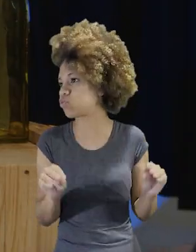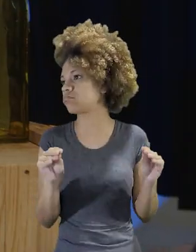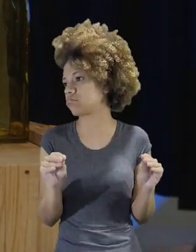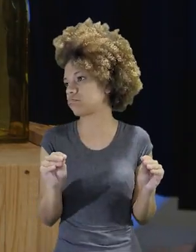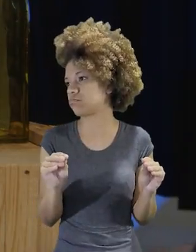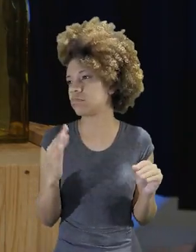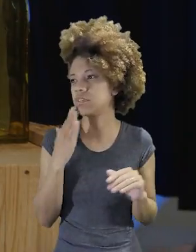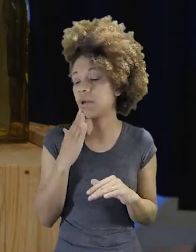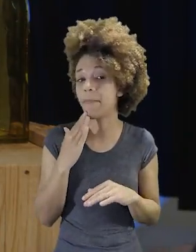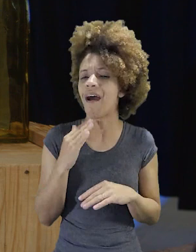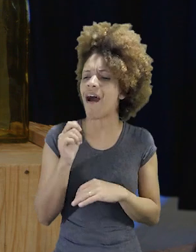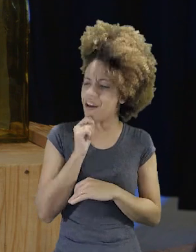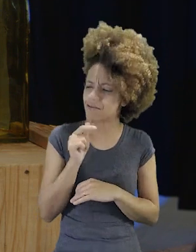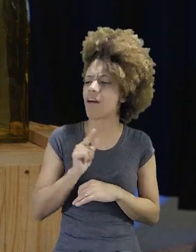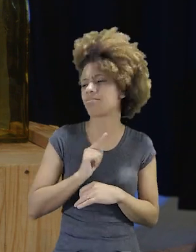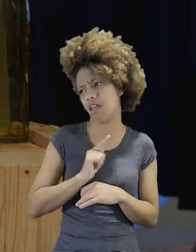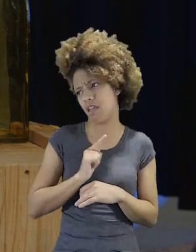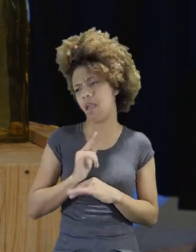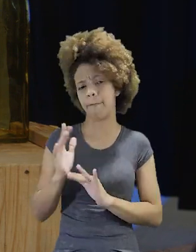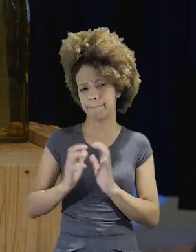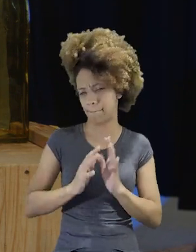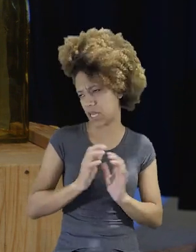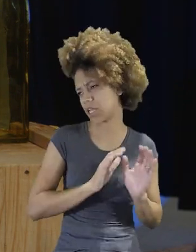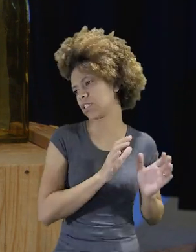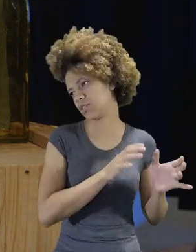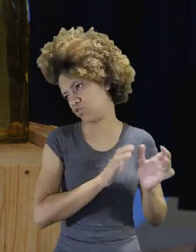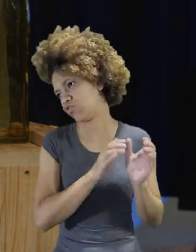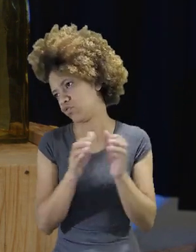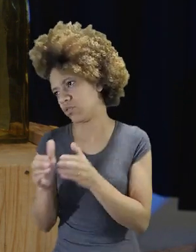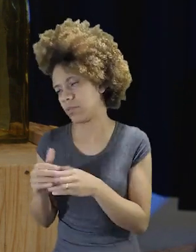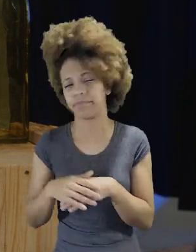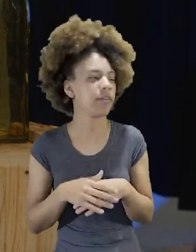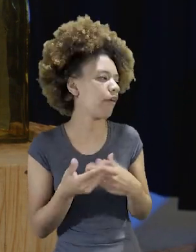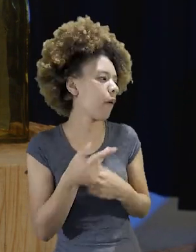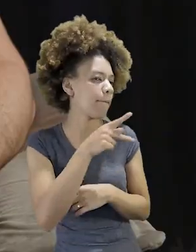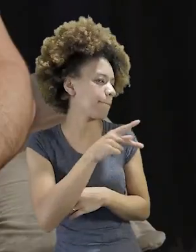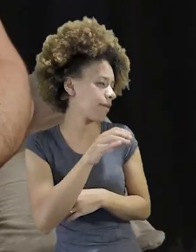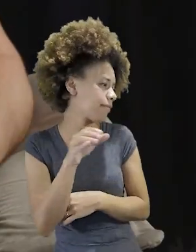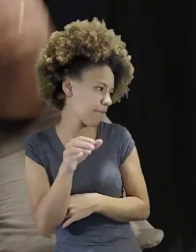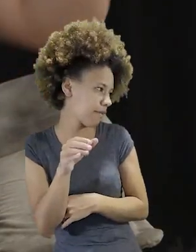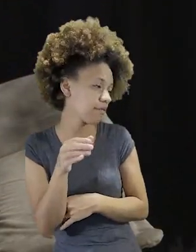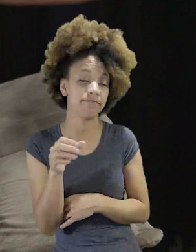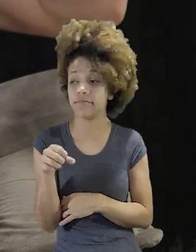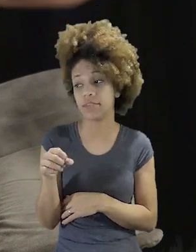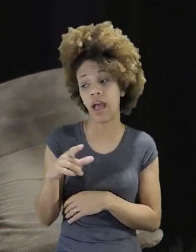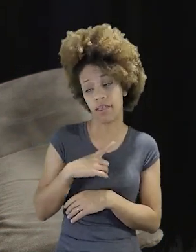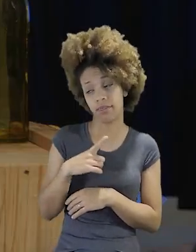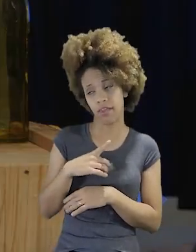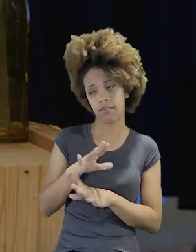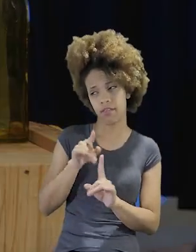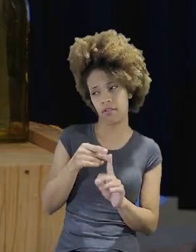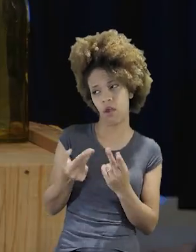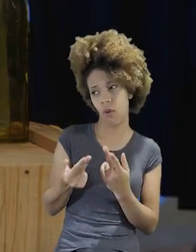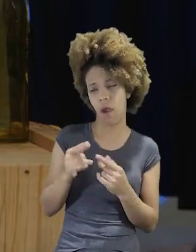Califórnia sumiu você só tá ligado ainda tem treta gigante cara falou Qual é PCC e tal